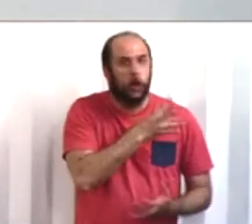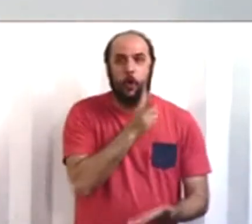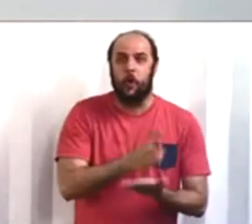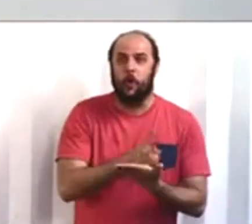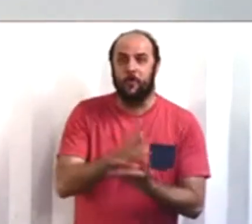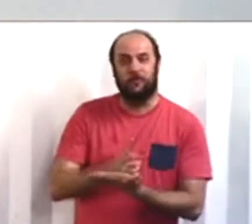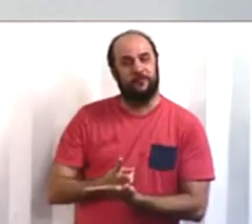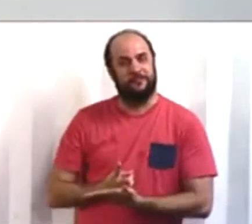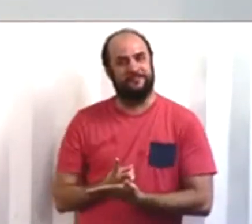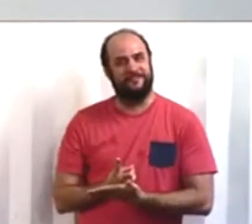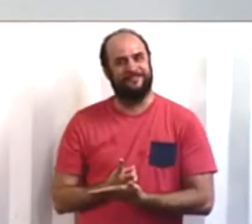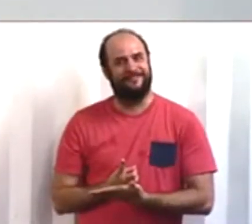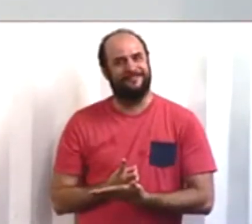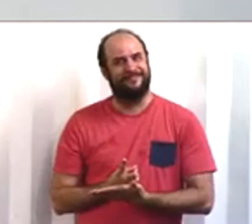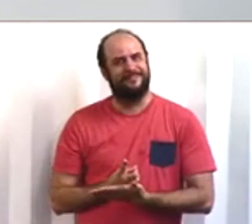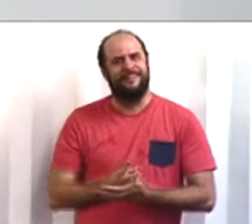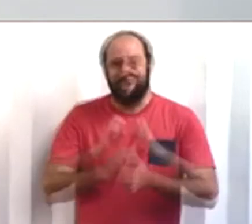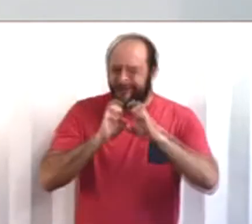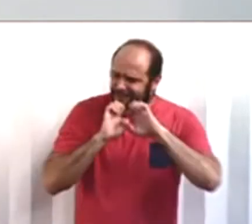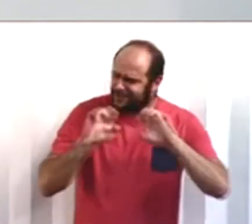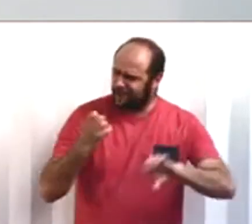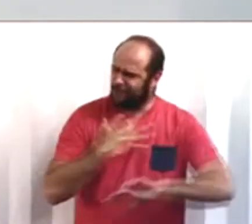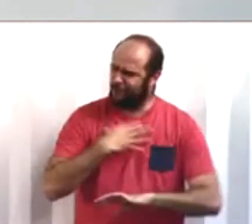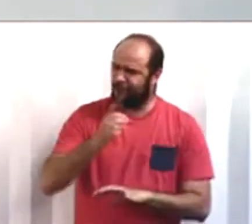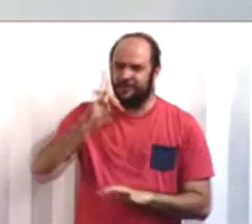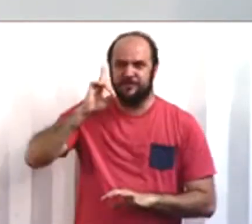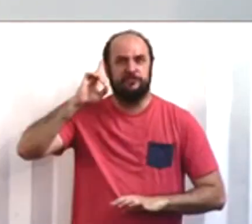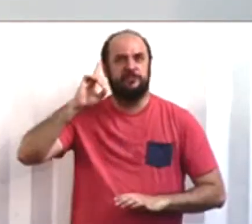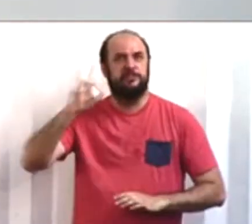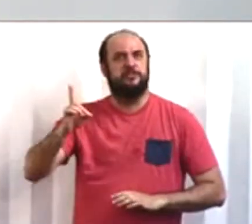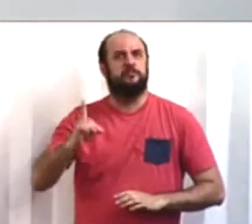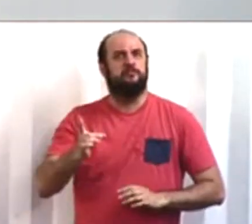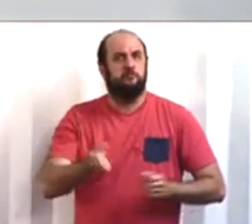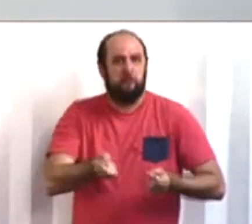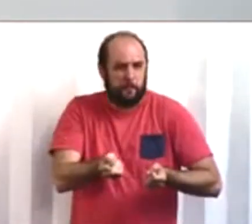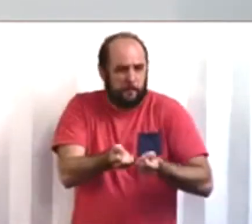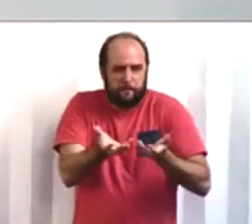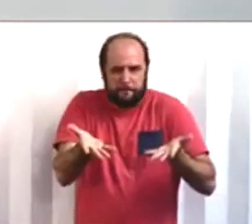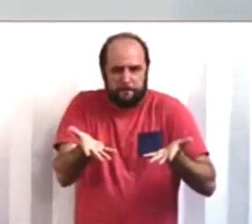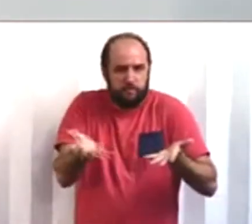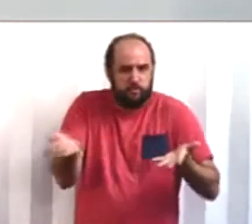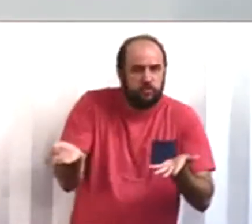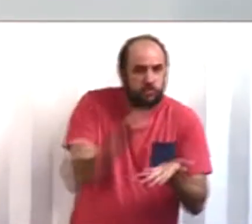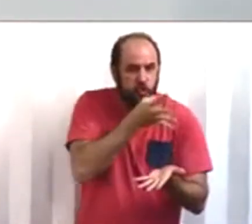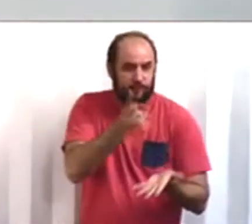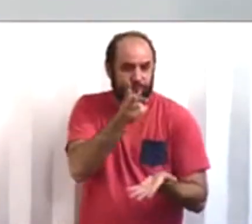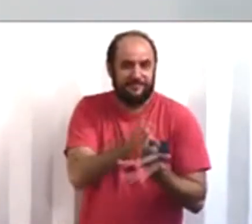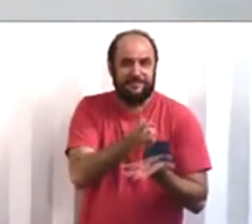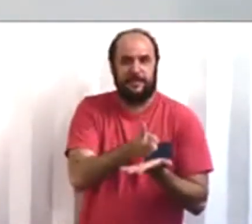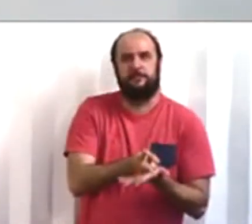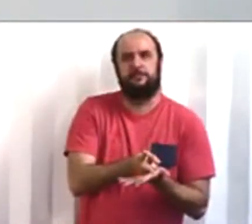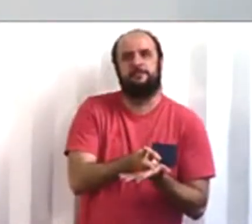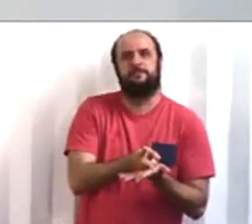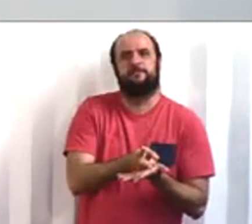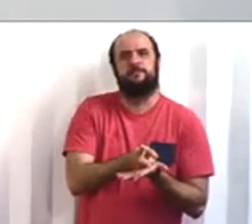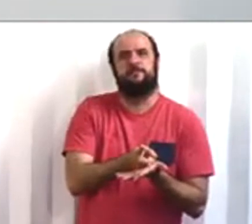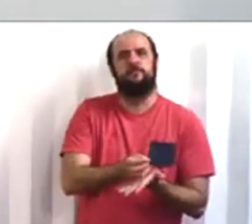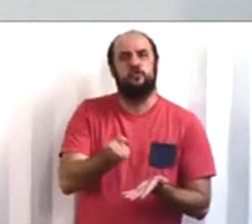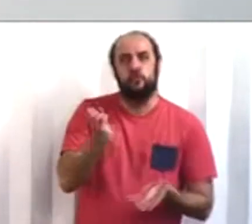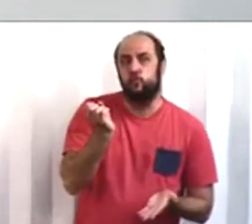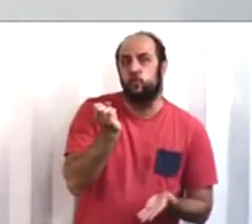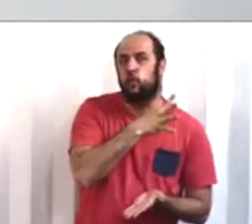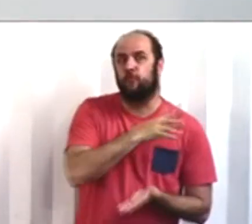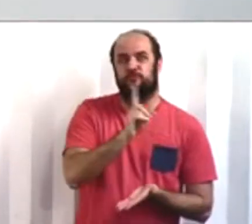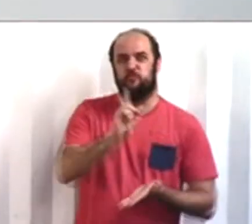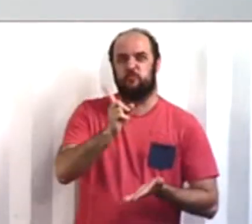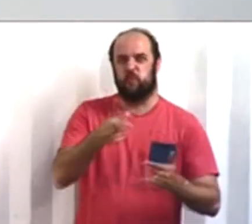meus irmãos. O Evangelho do Filho de Deus está disponível para ser novo sempre. Novo, não